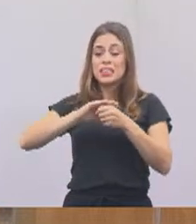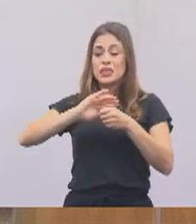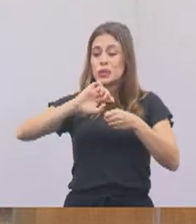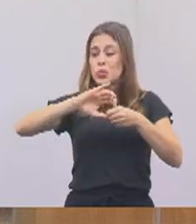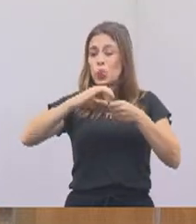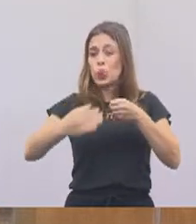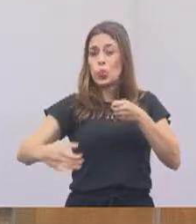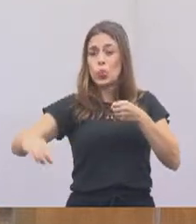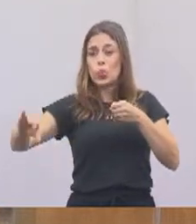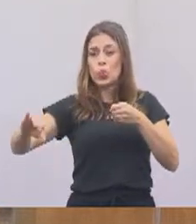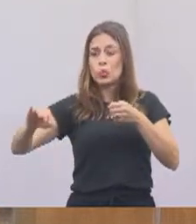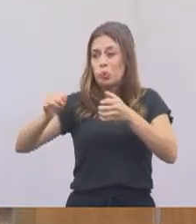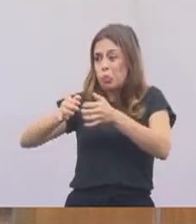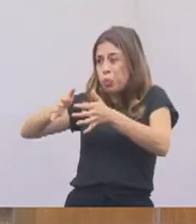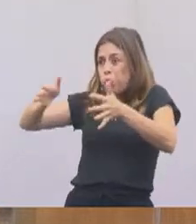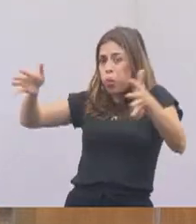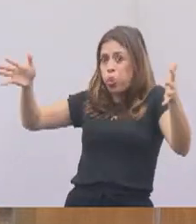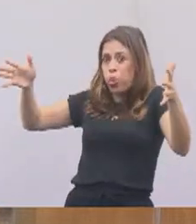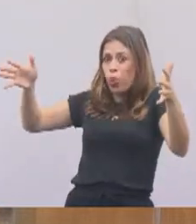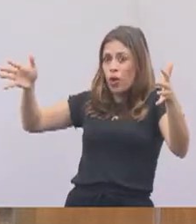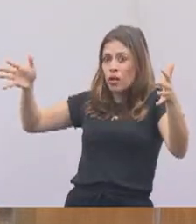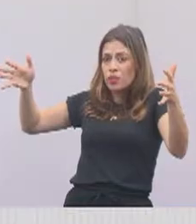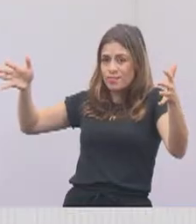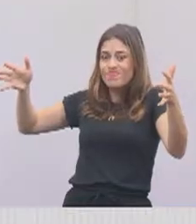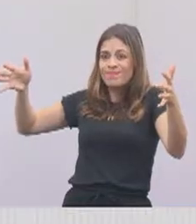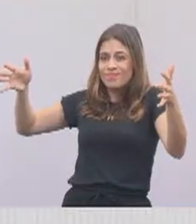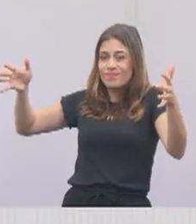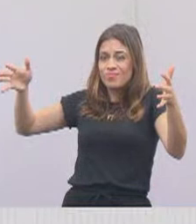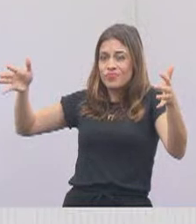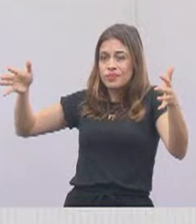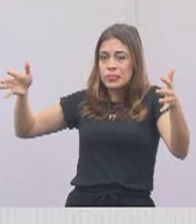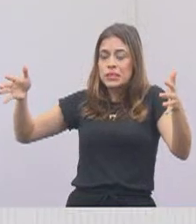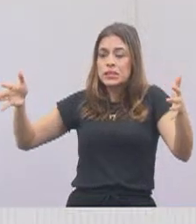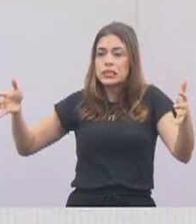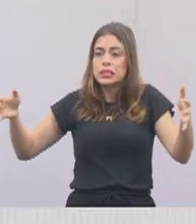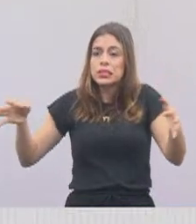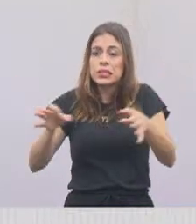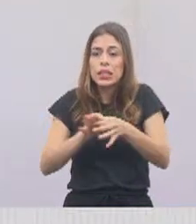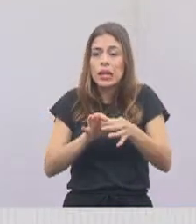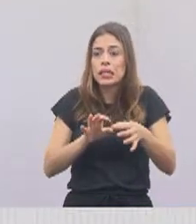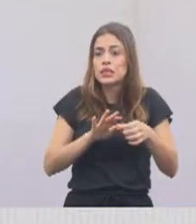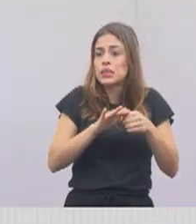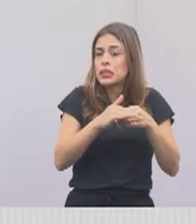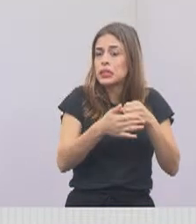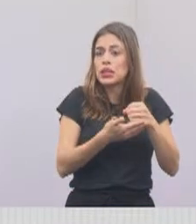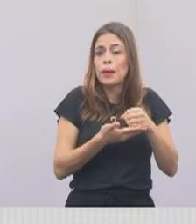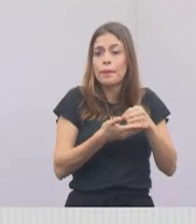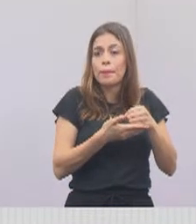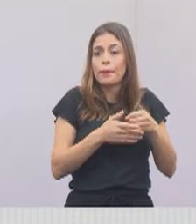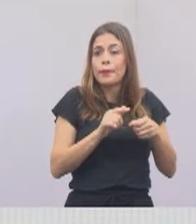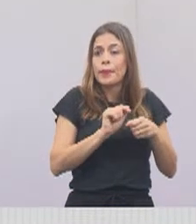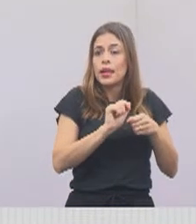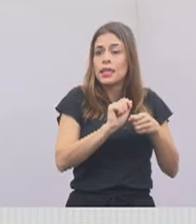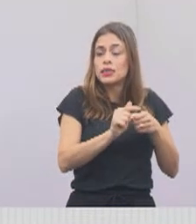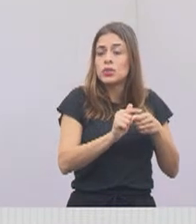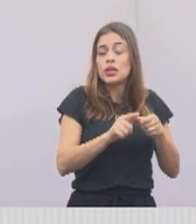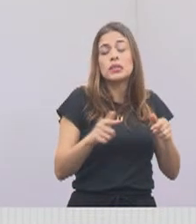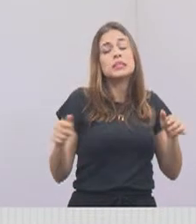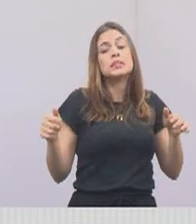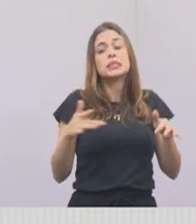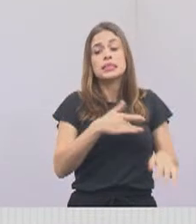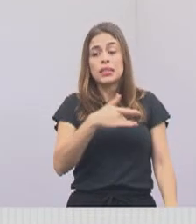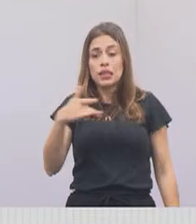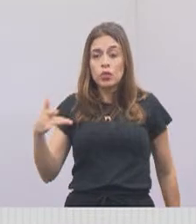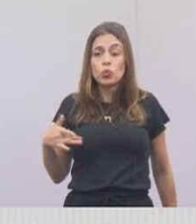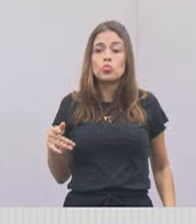Jacareí tem um esgoto a céu aberto. Então, isso está ligado ao saneamento, mas interfere diretamente na